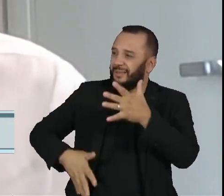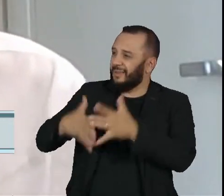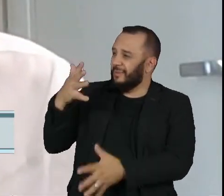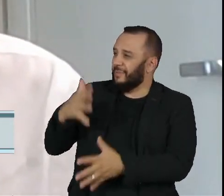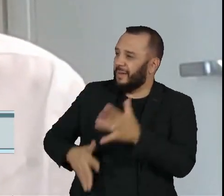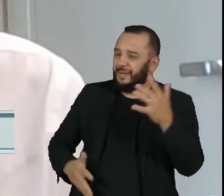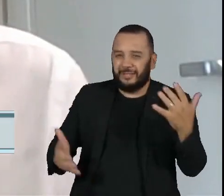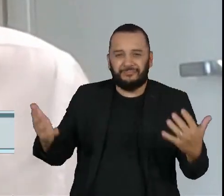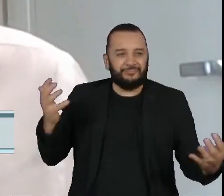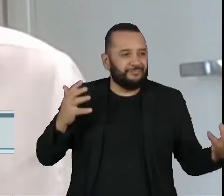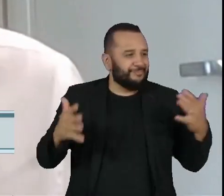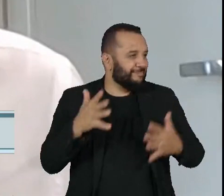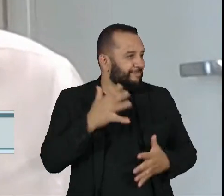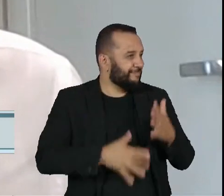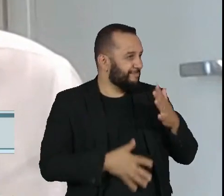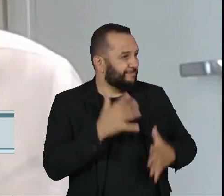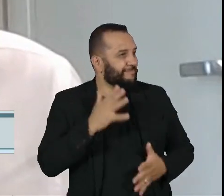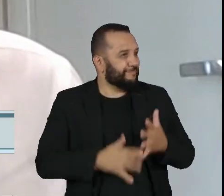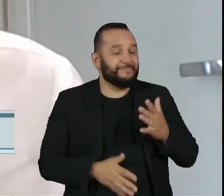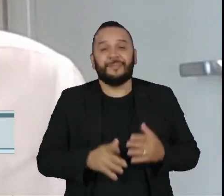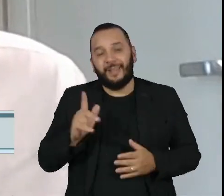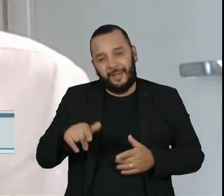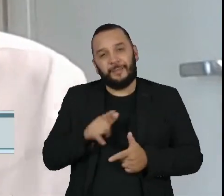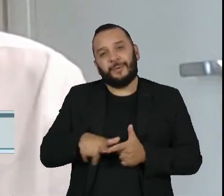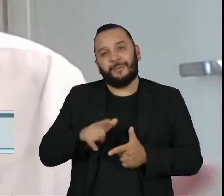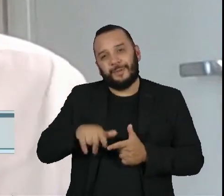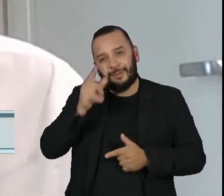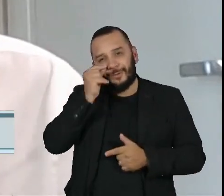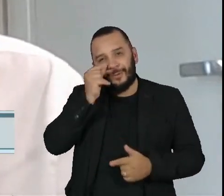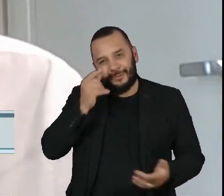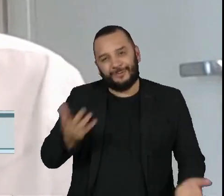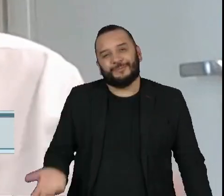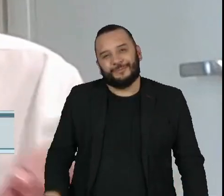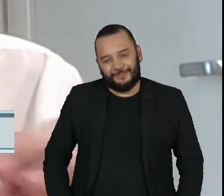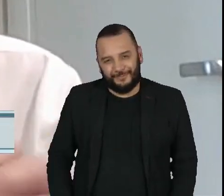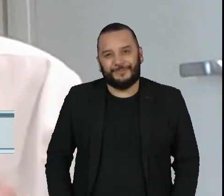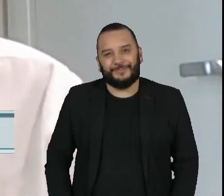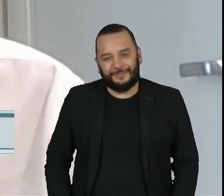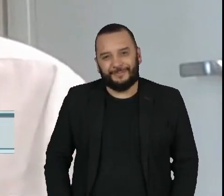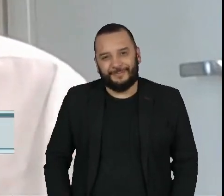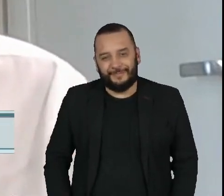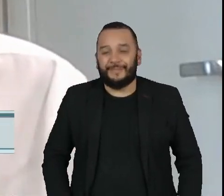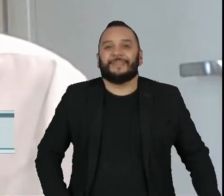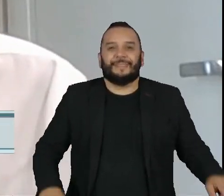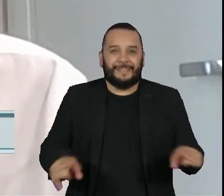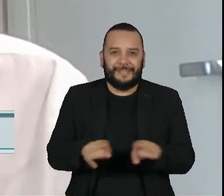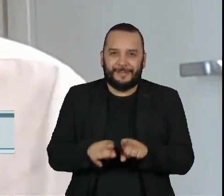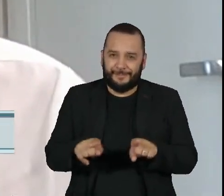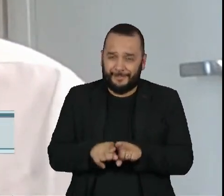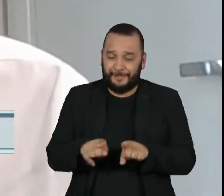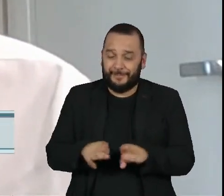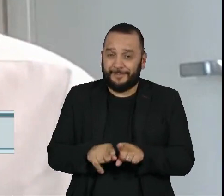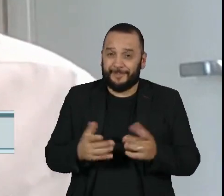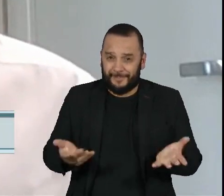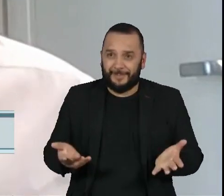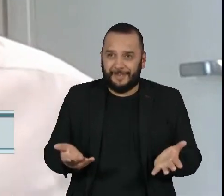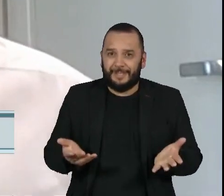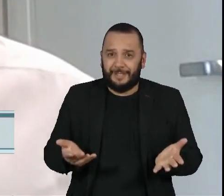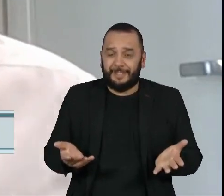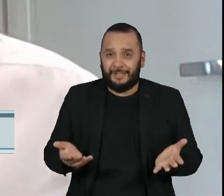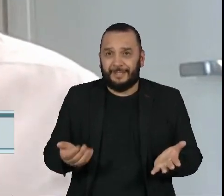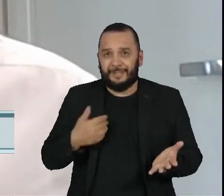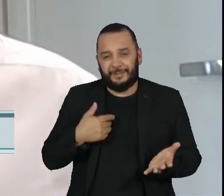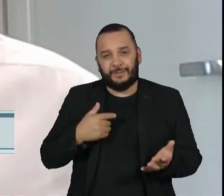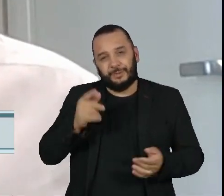dormir são um grande problema para o sono. No final das contas, qualquer fator que venha a diminuir a quantidade